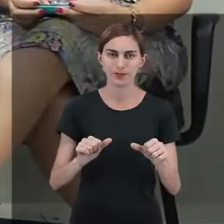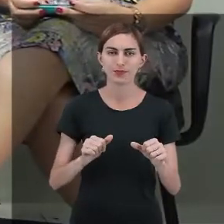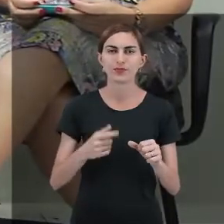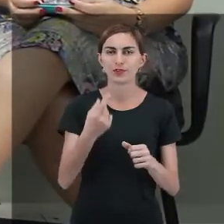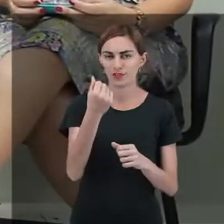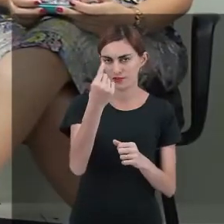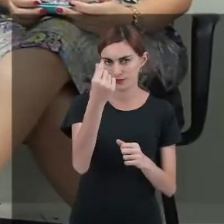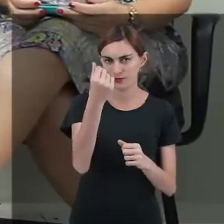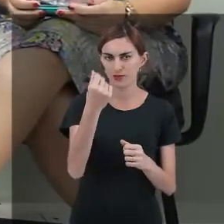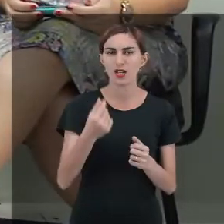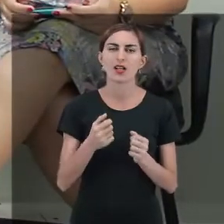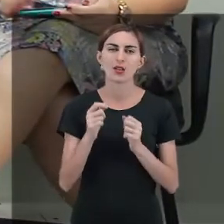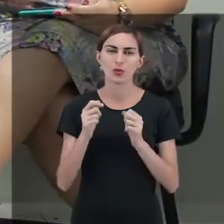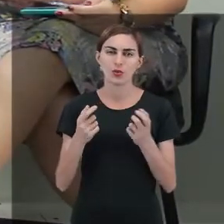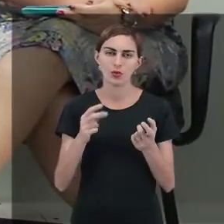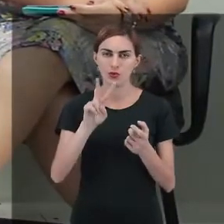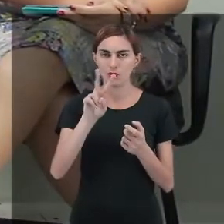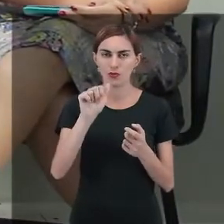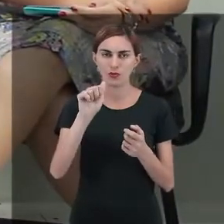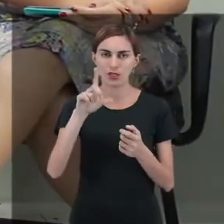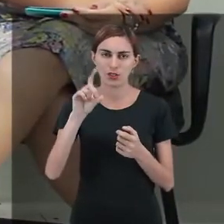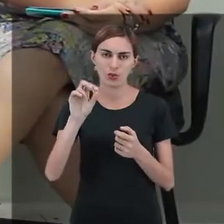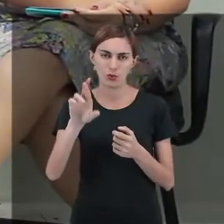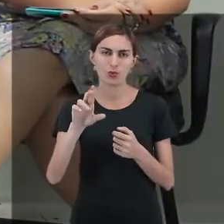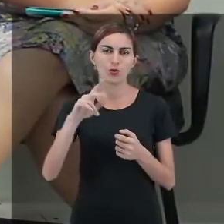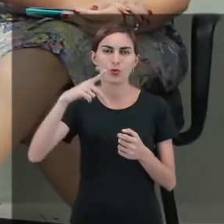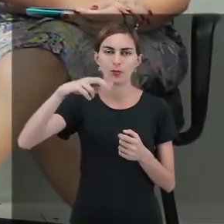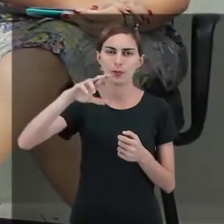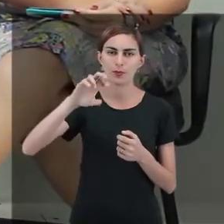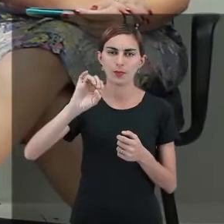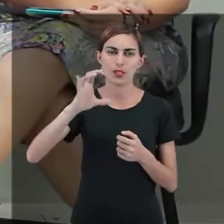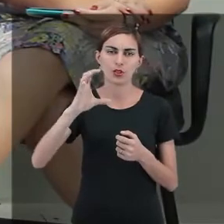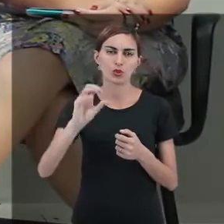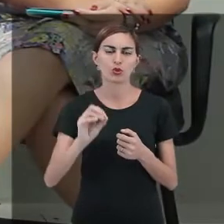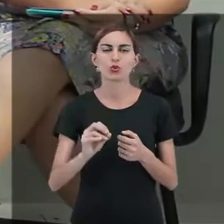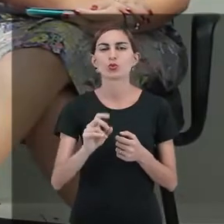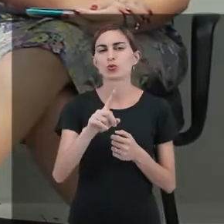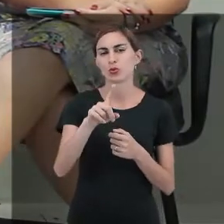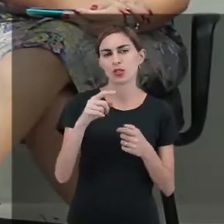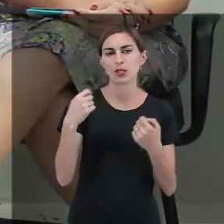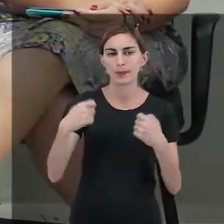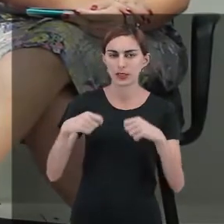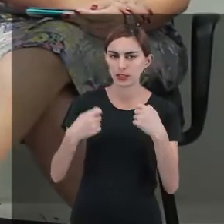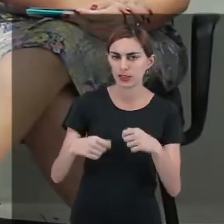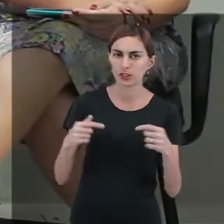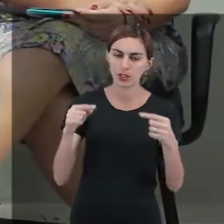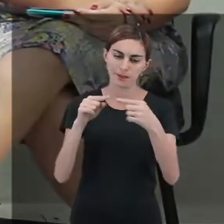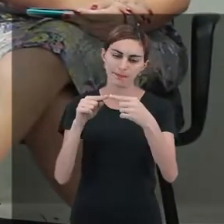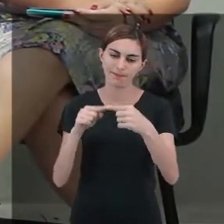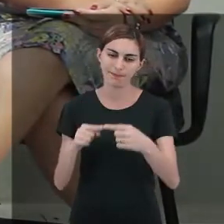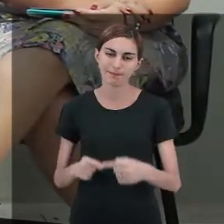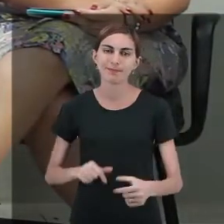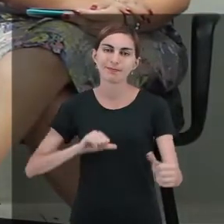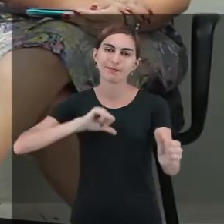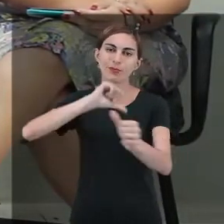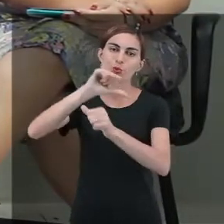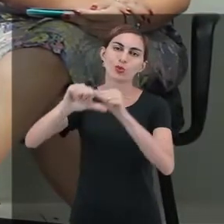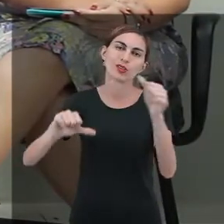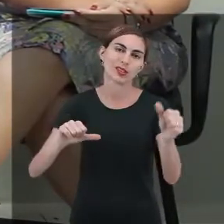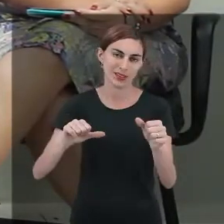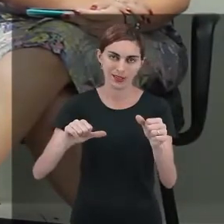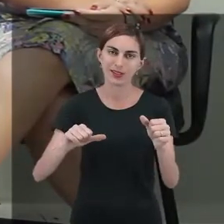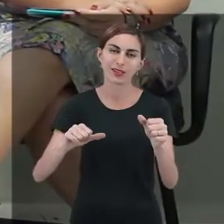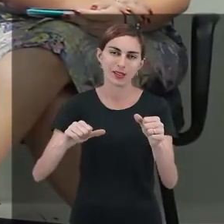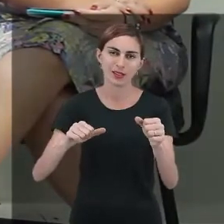Através do preço eu vou analisar também o que é que meu concorrente está fazendo. E o preço é que está associado às mudanças no cenário